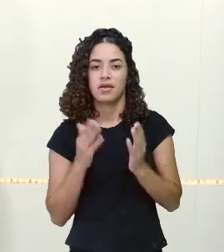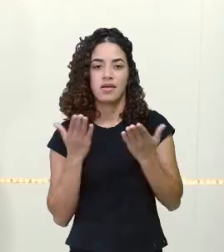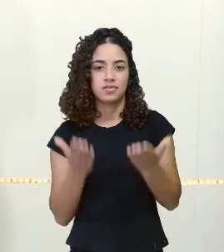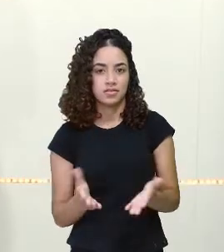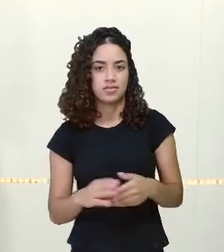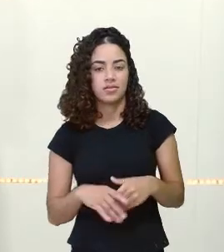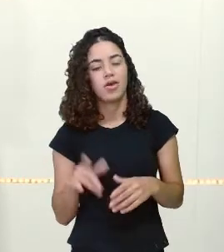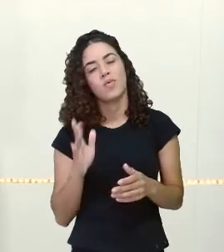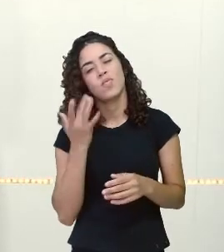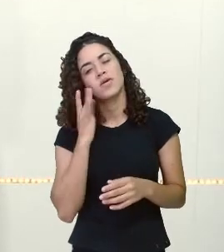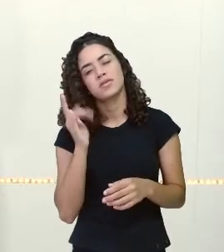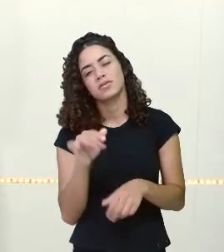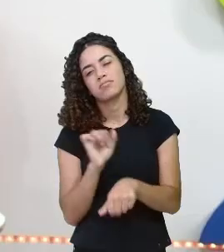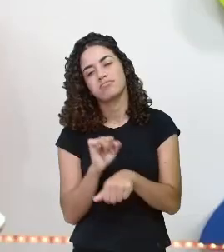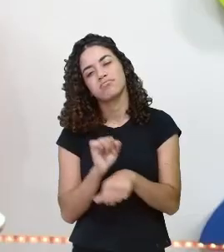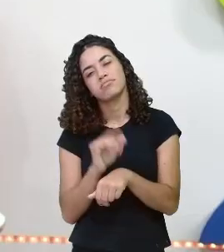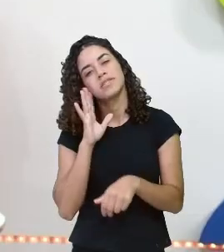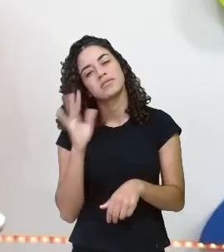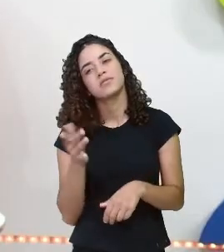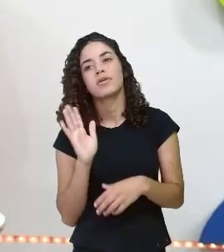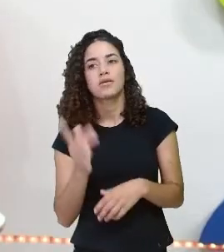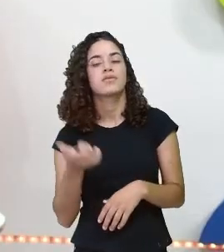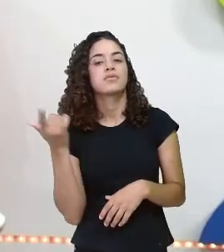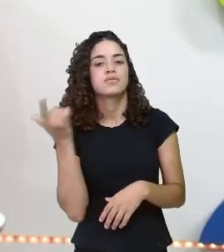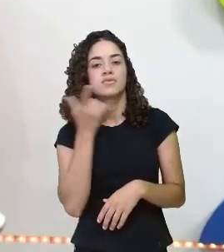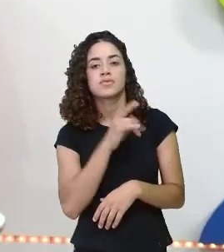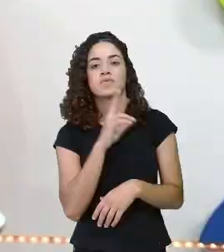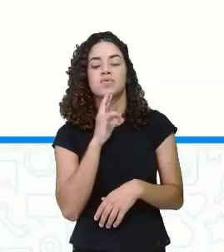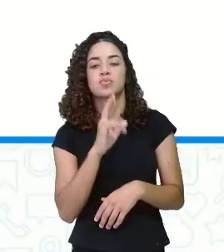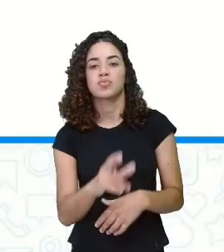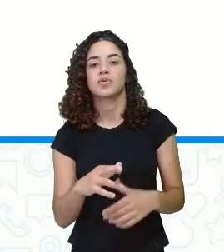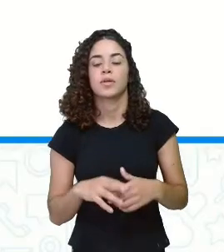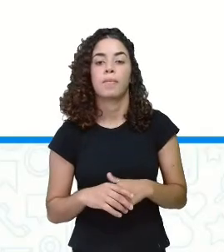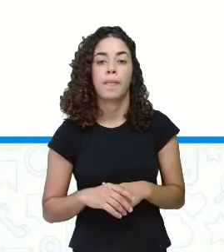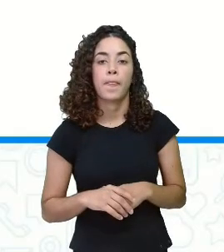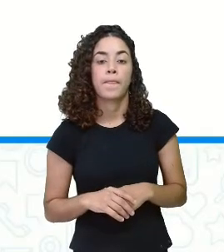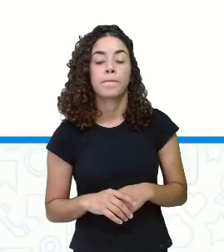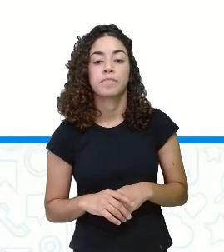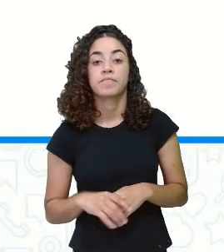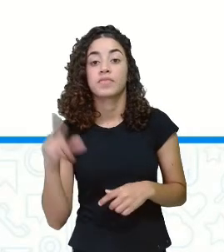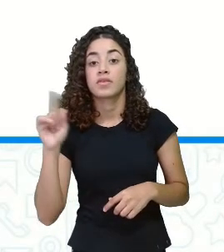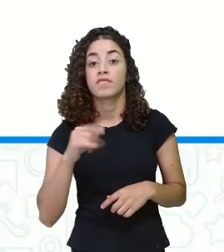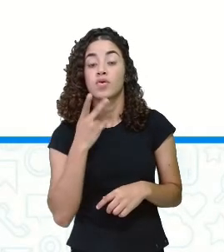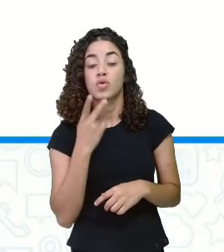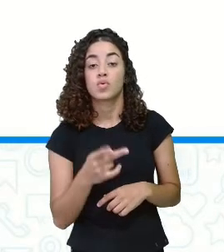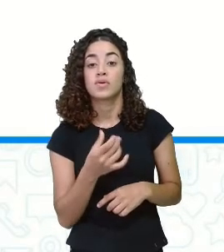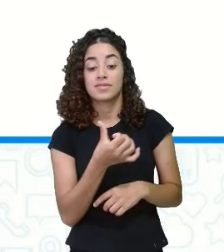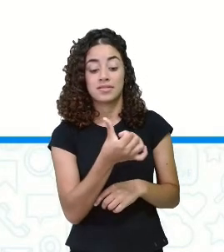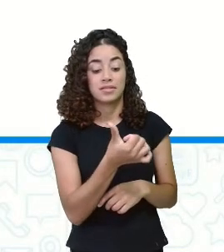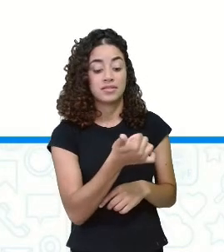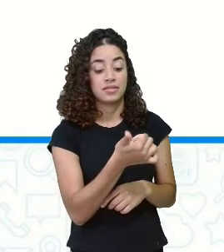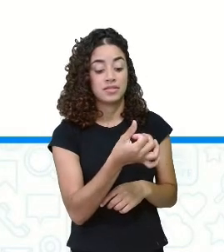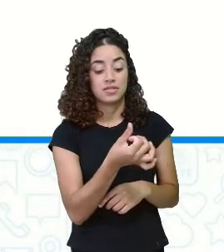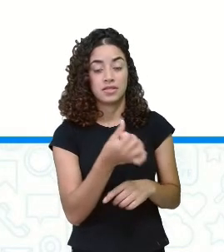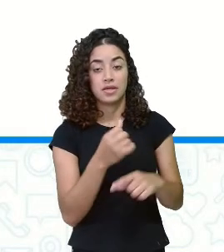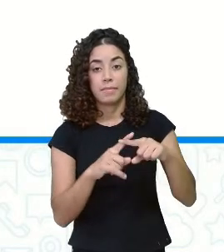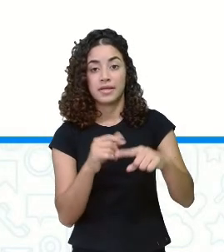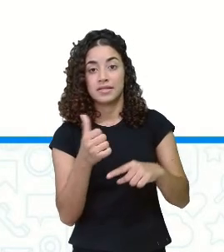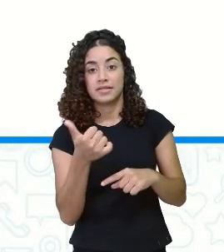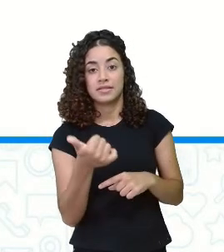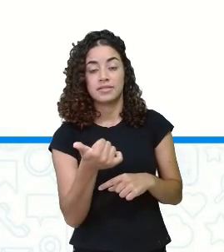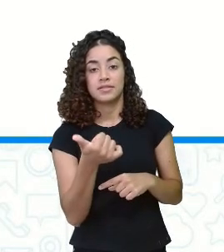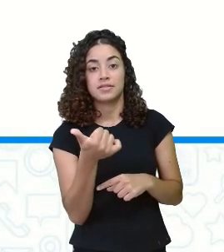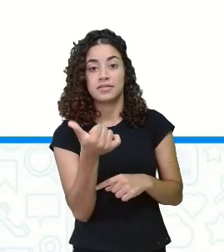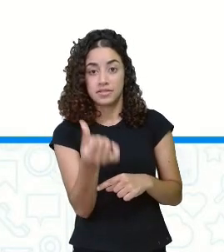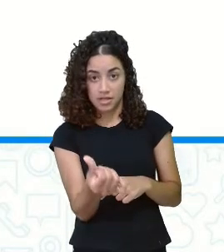bem. Aí deve estar pensando agora como vai ser. Ah, chegou. Olha aí, conta pra Miguel. mim. Ele disse que 16 mais 6 igual a